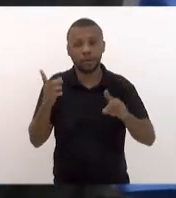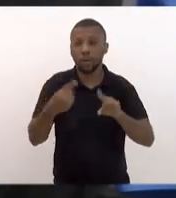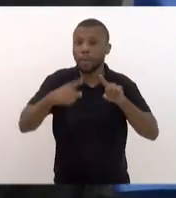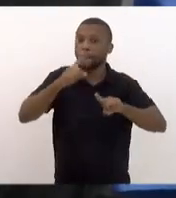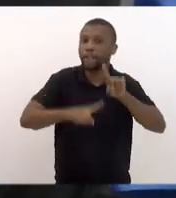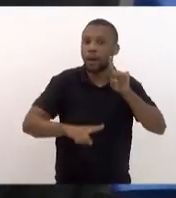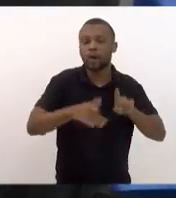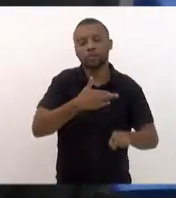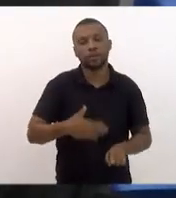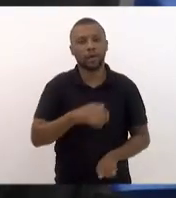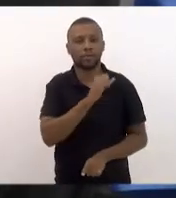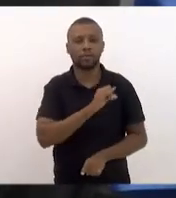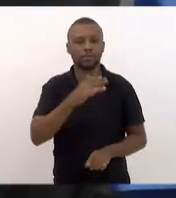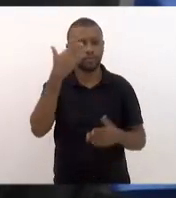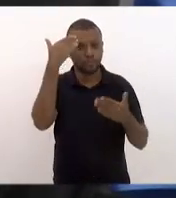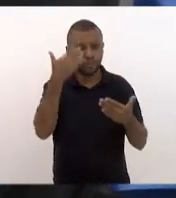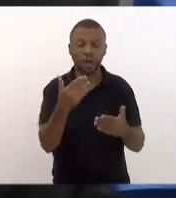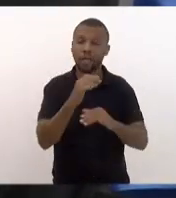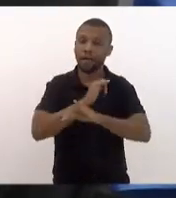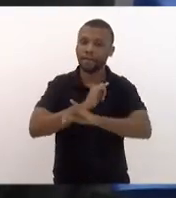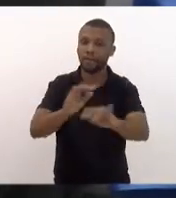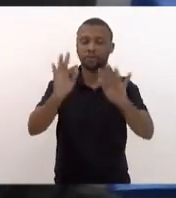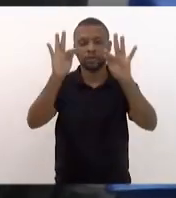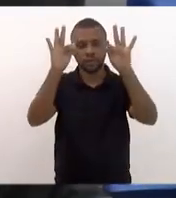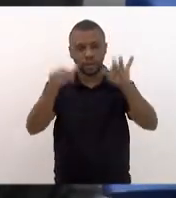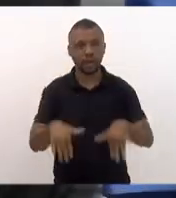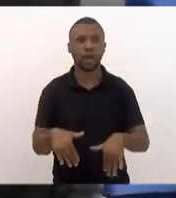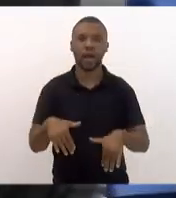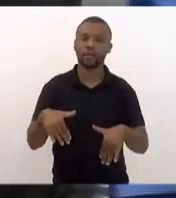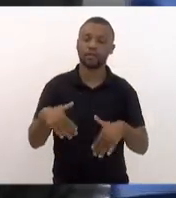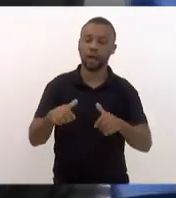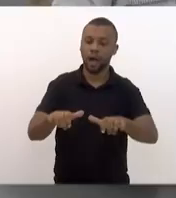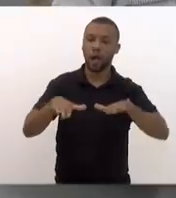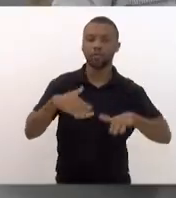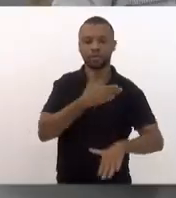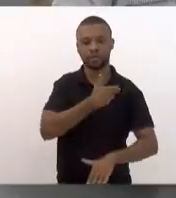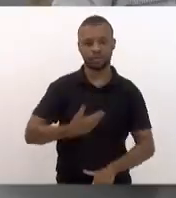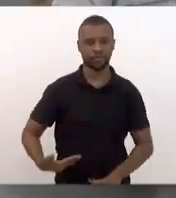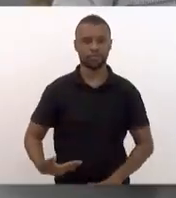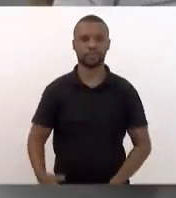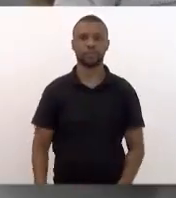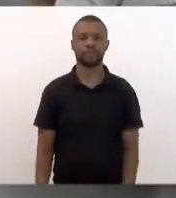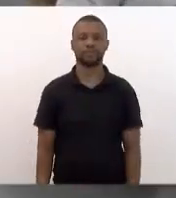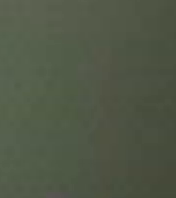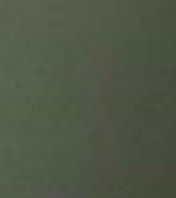do Estado do Rio de Janeiro. Muito obrigado. Declaro encerrada a presente audiência pública.